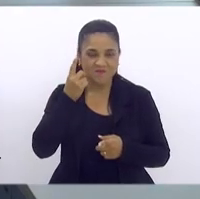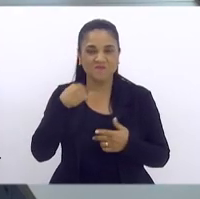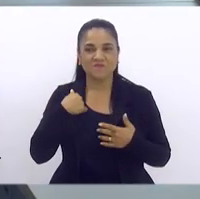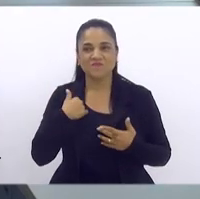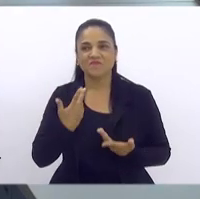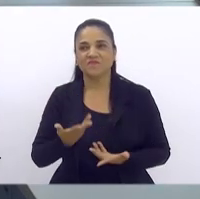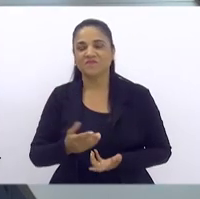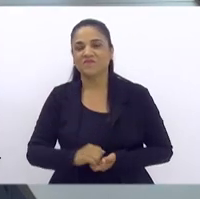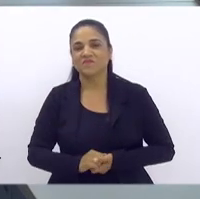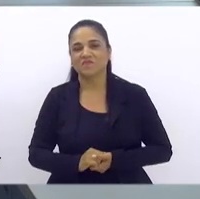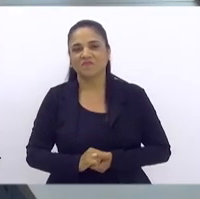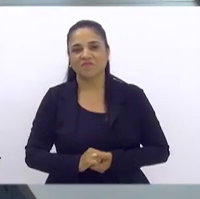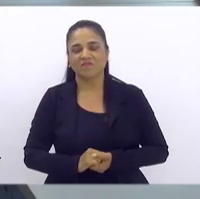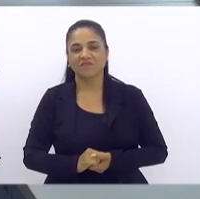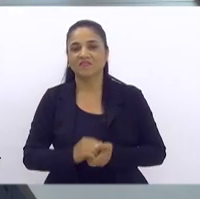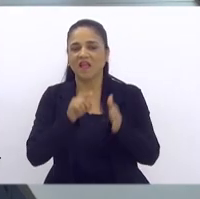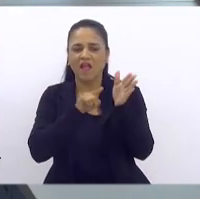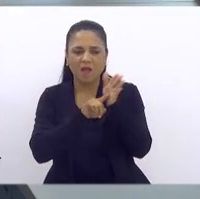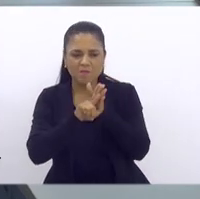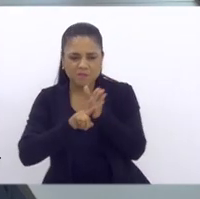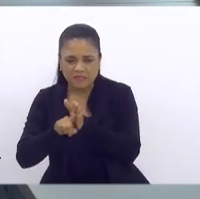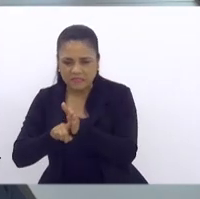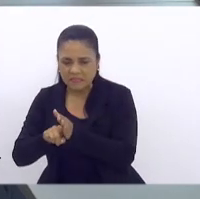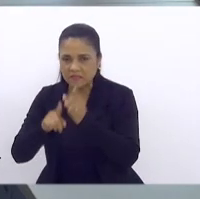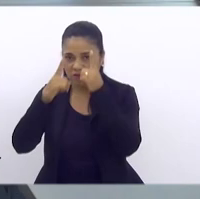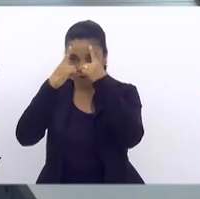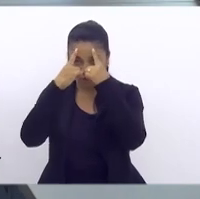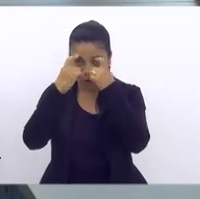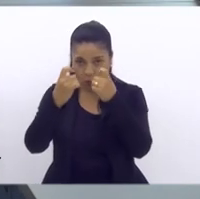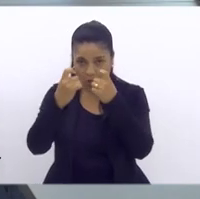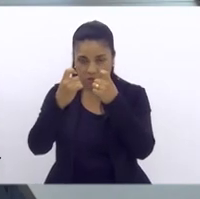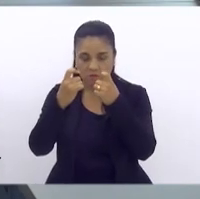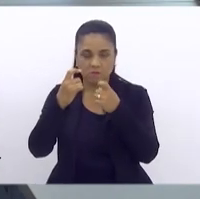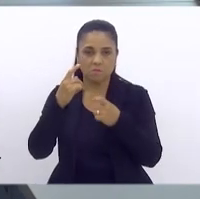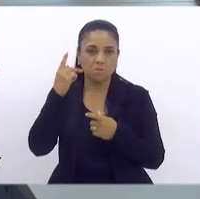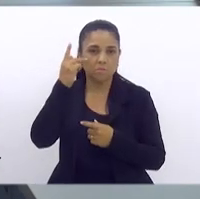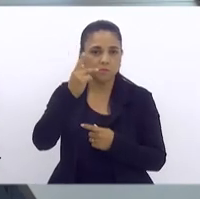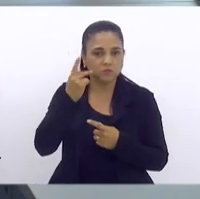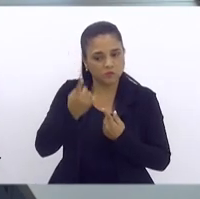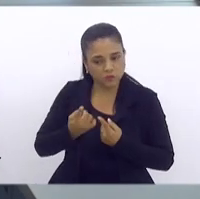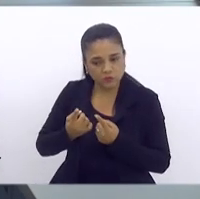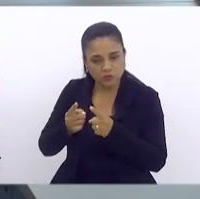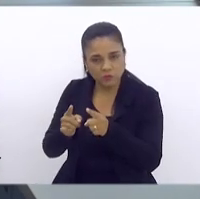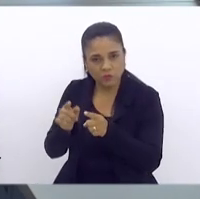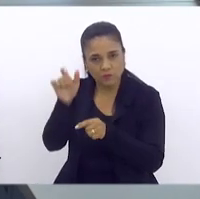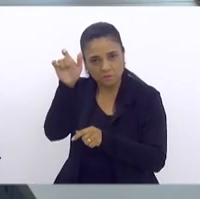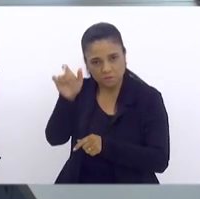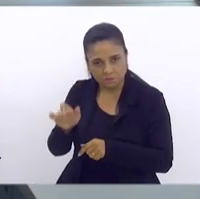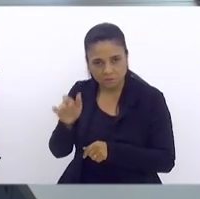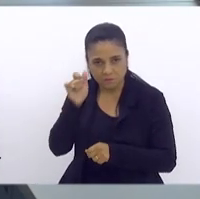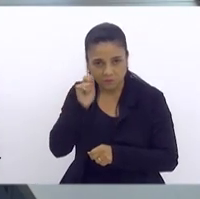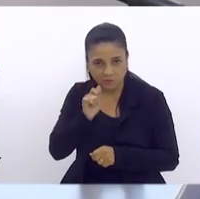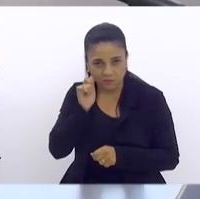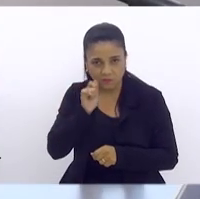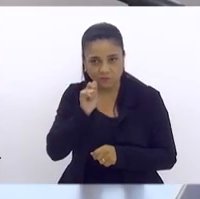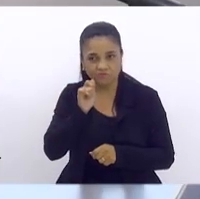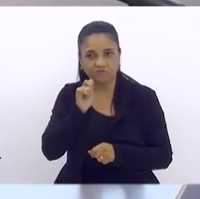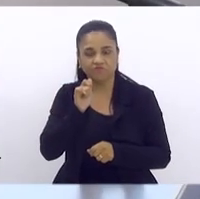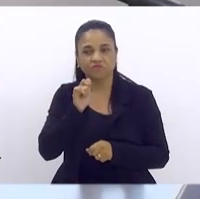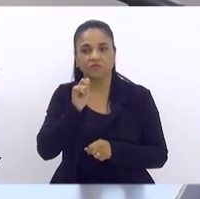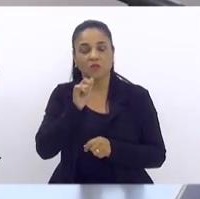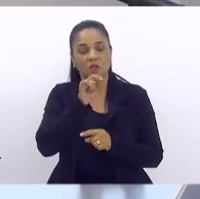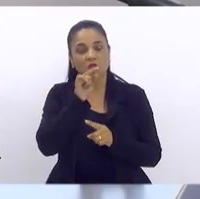dedicando à pesquisa da violência política contra a mulher. E é objeto do